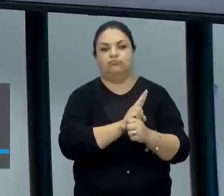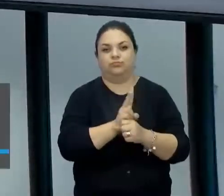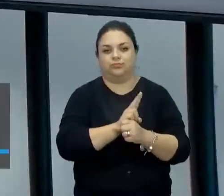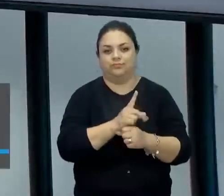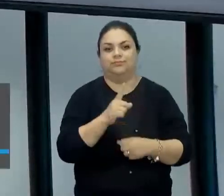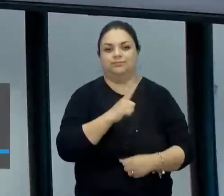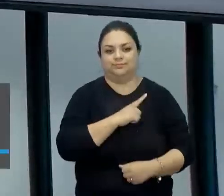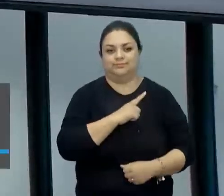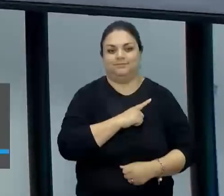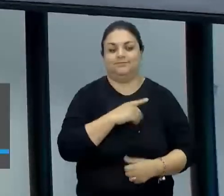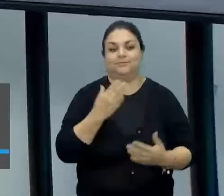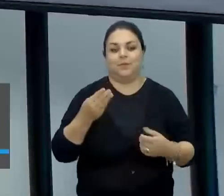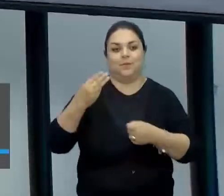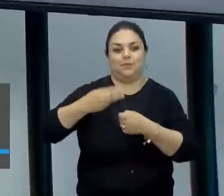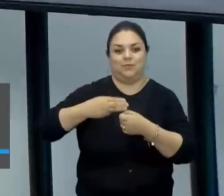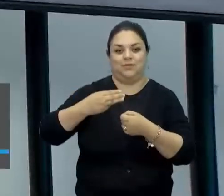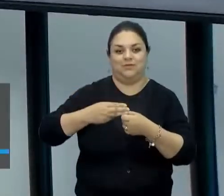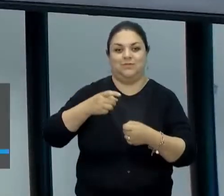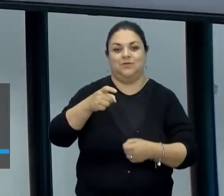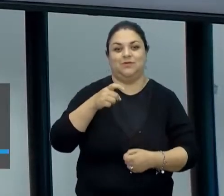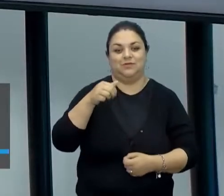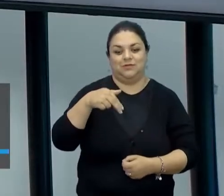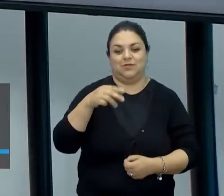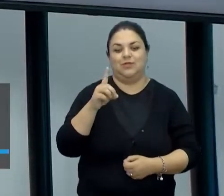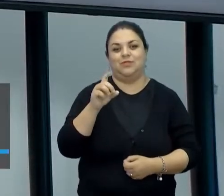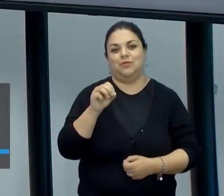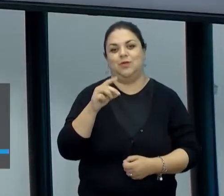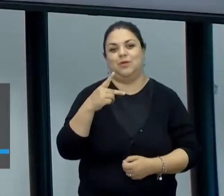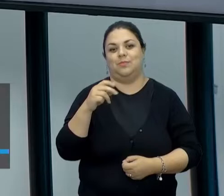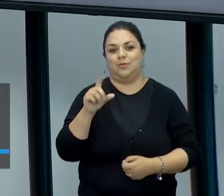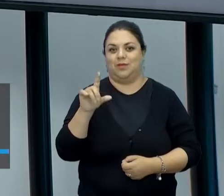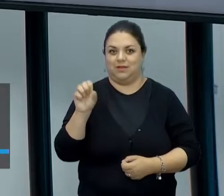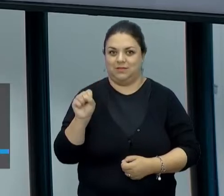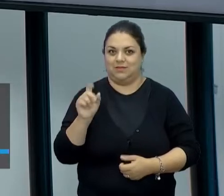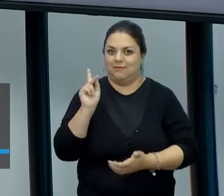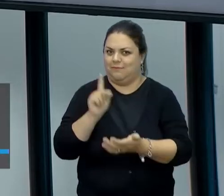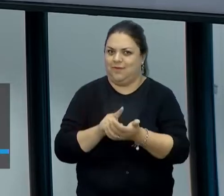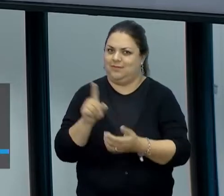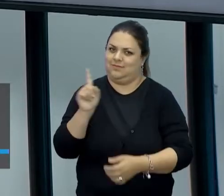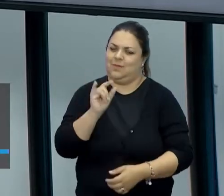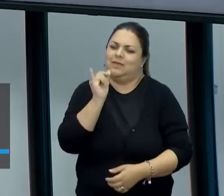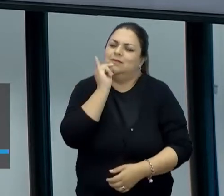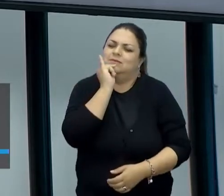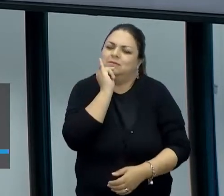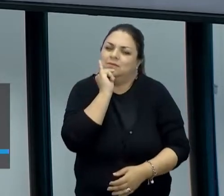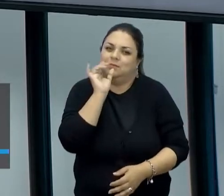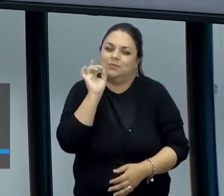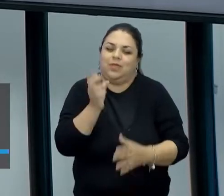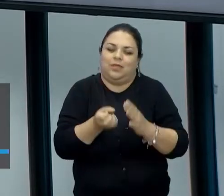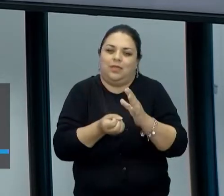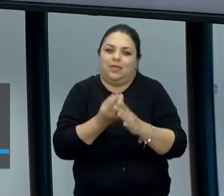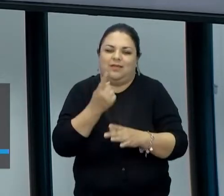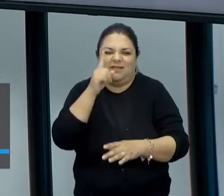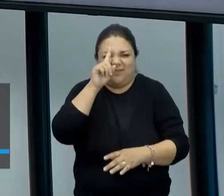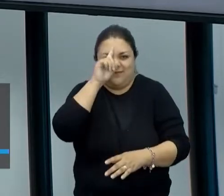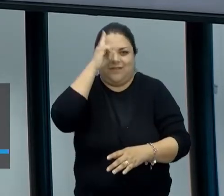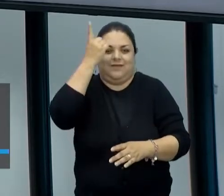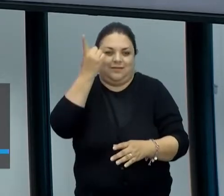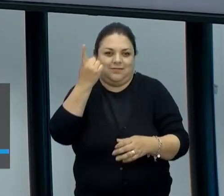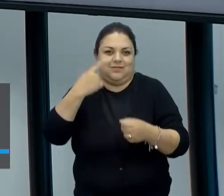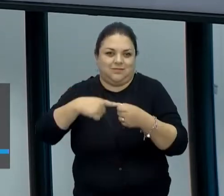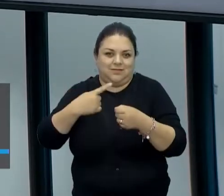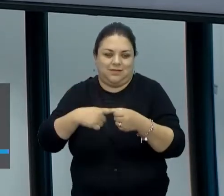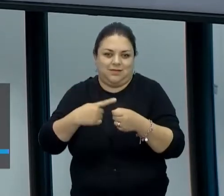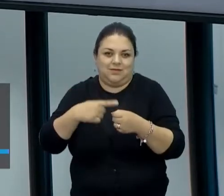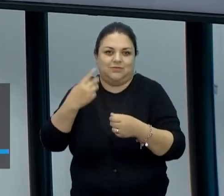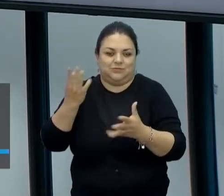O município de Xandópolis é fictício, o bairro também é. Então, eu só coloquei essas informações para parecer mais real,